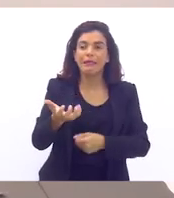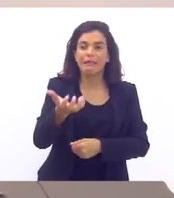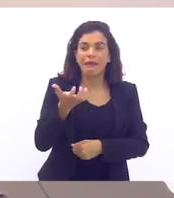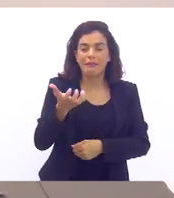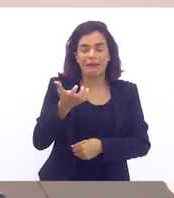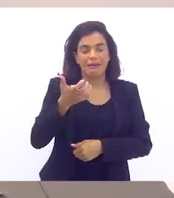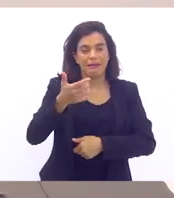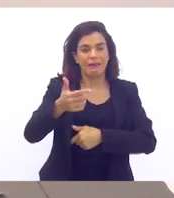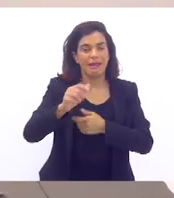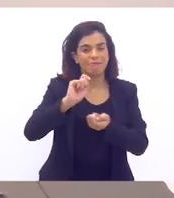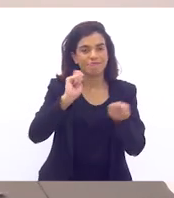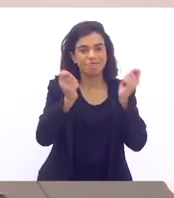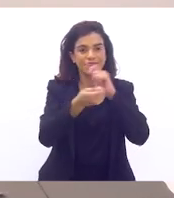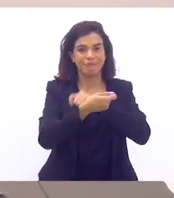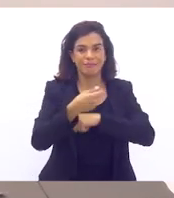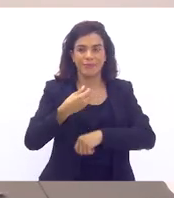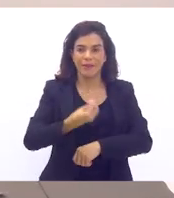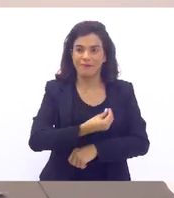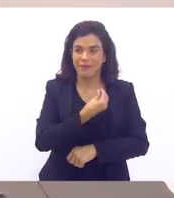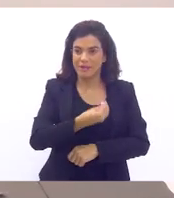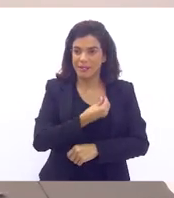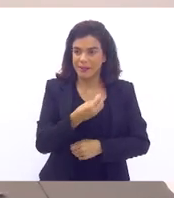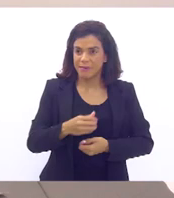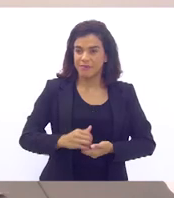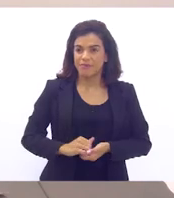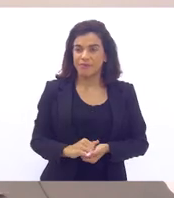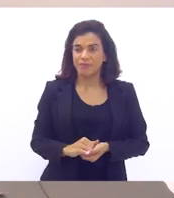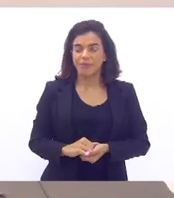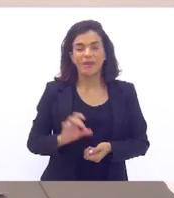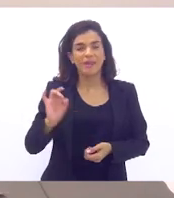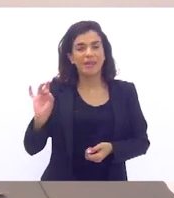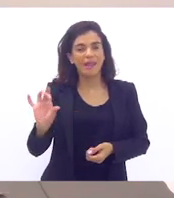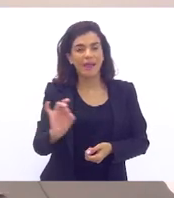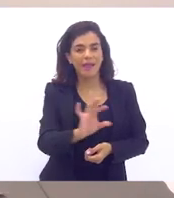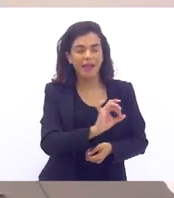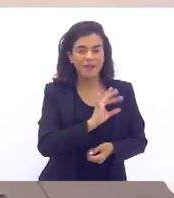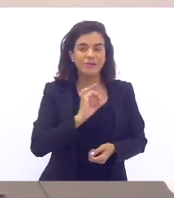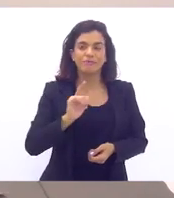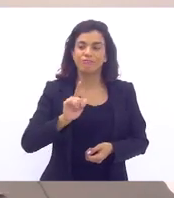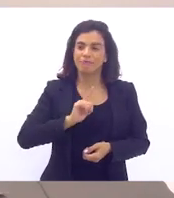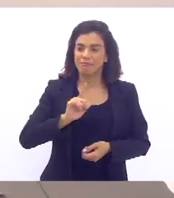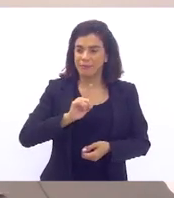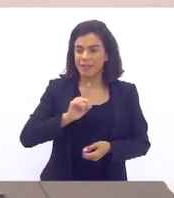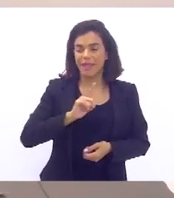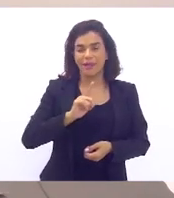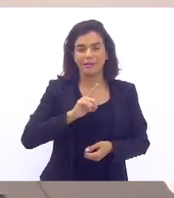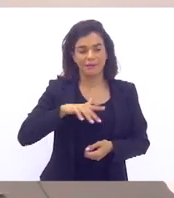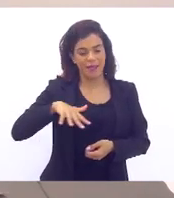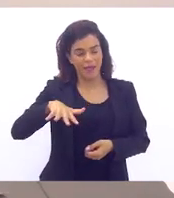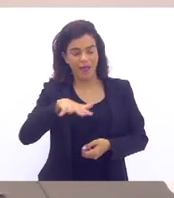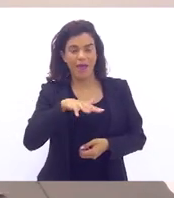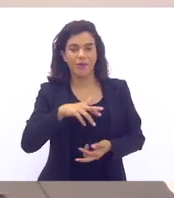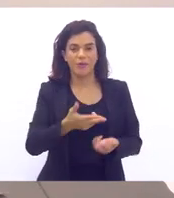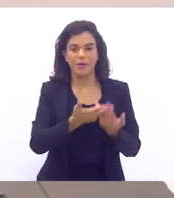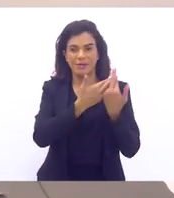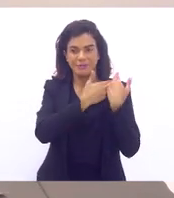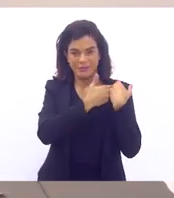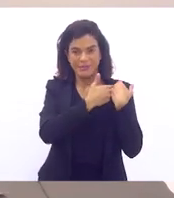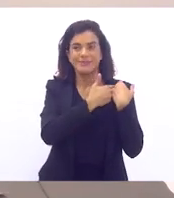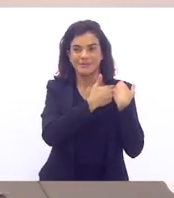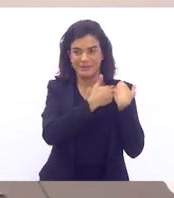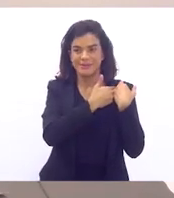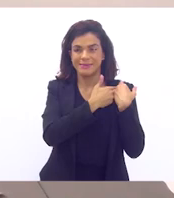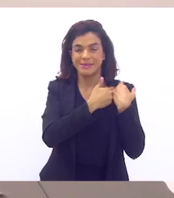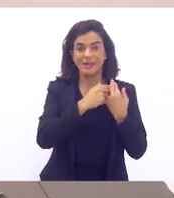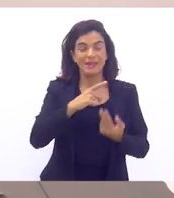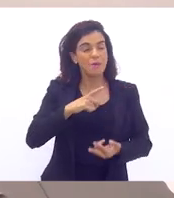isso que é importante Minha gente é cada um de nós nós temos no seu pedaço um dever e se hoje